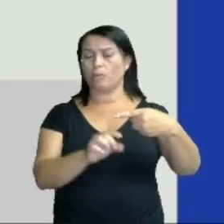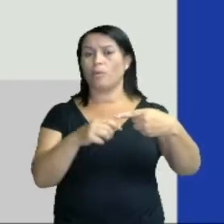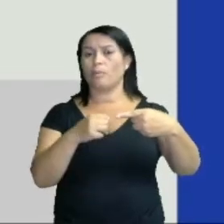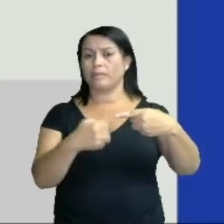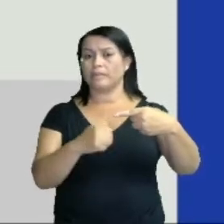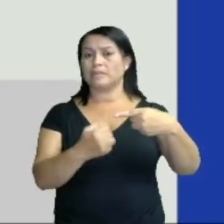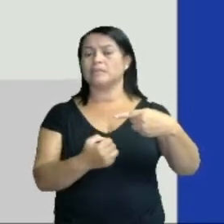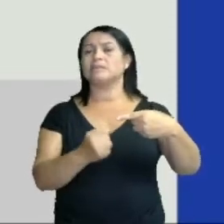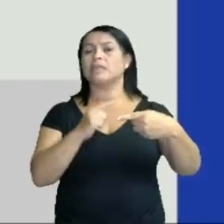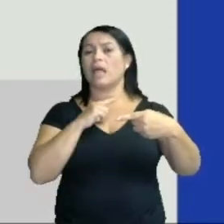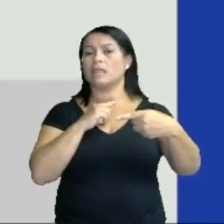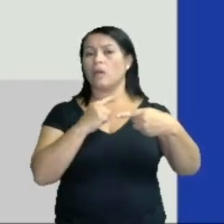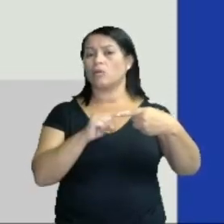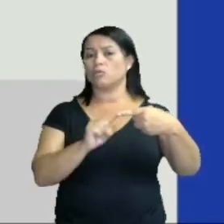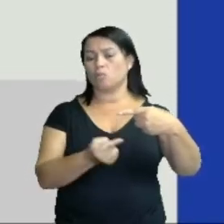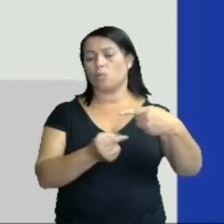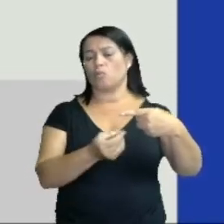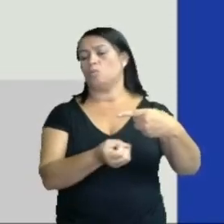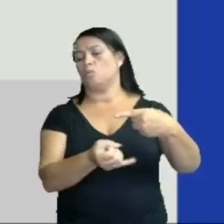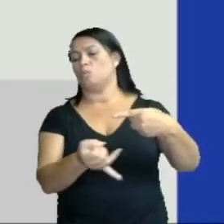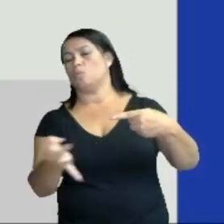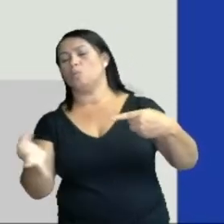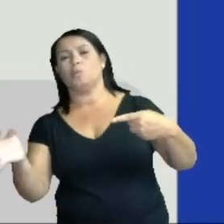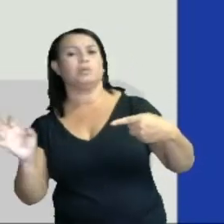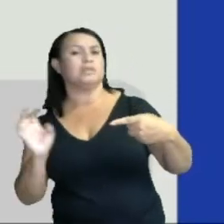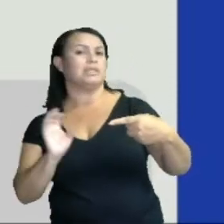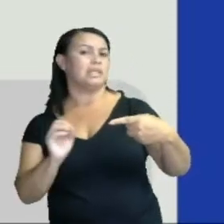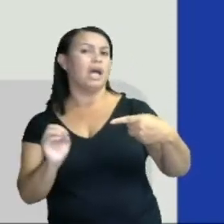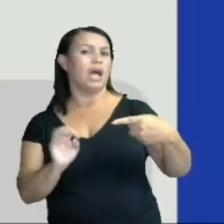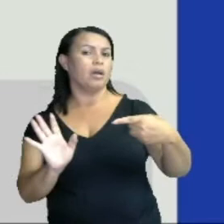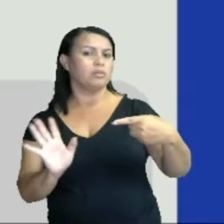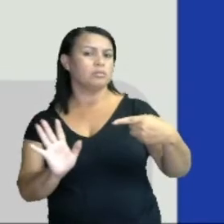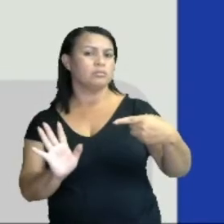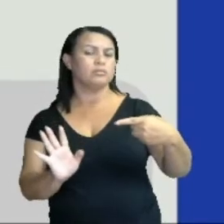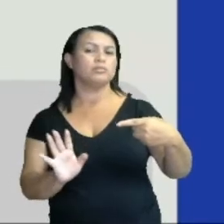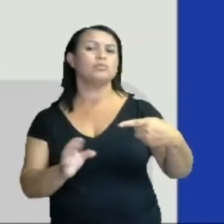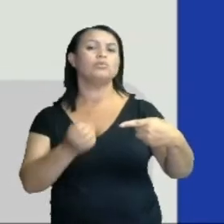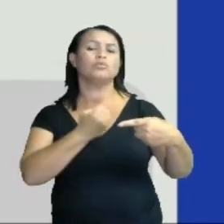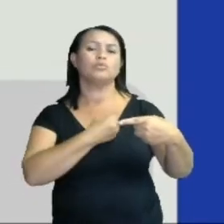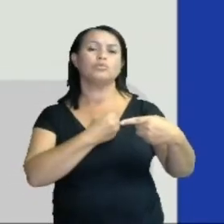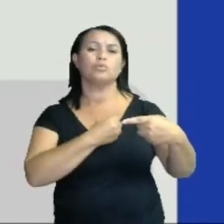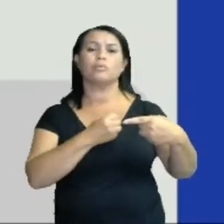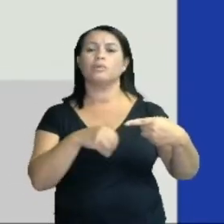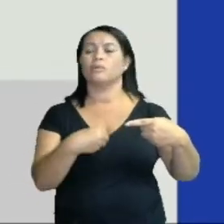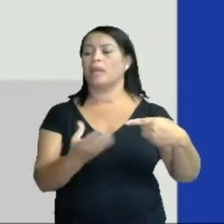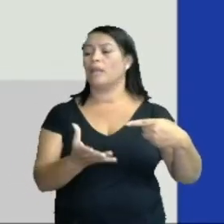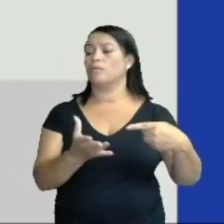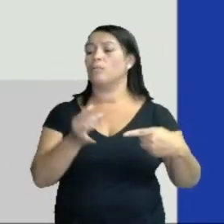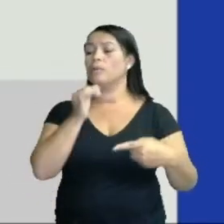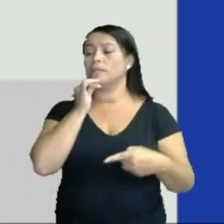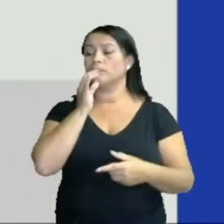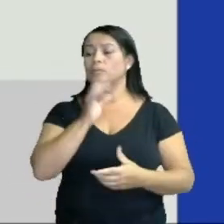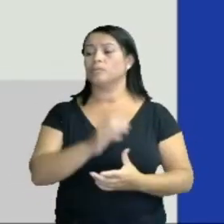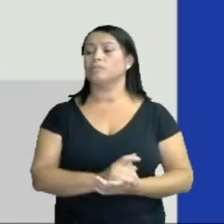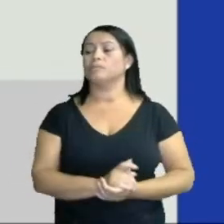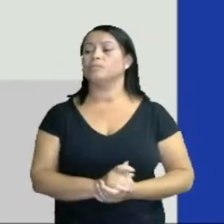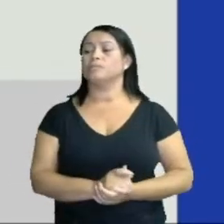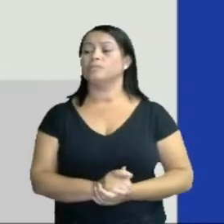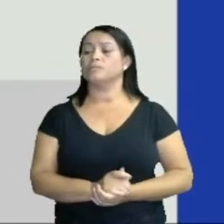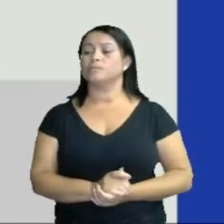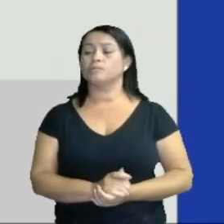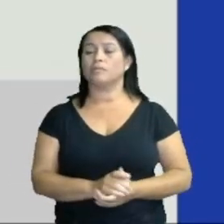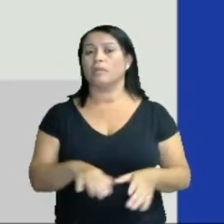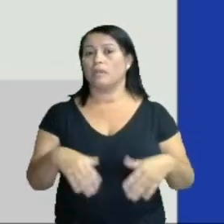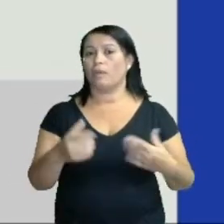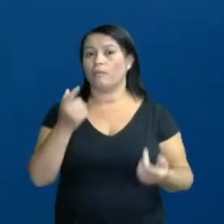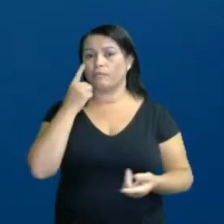algarismo 1 seguido de tantos zeros, quantas forem as casas decimais do número dado. Exemplo.